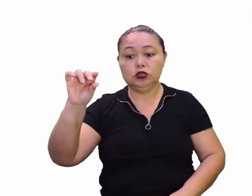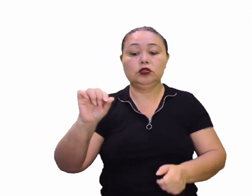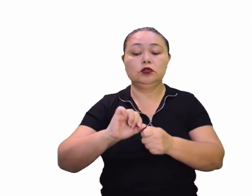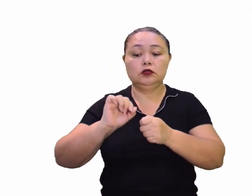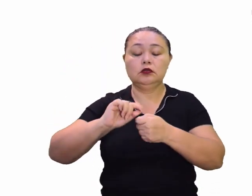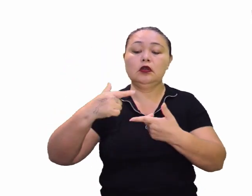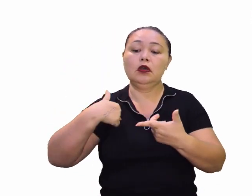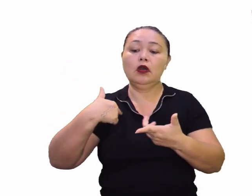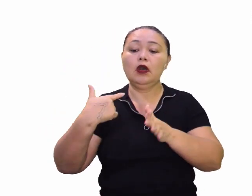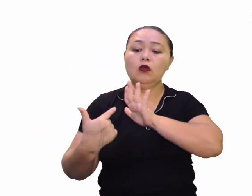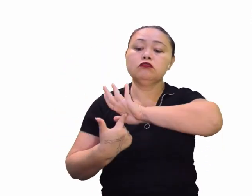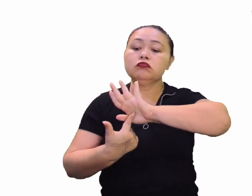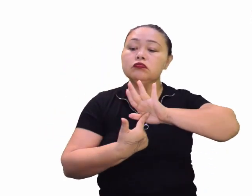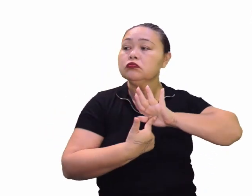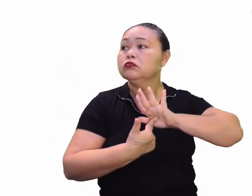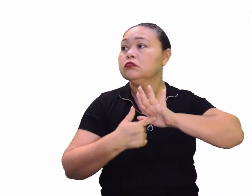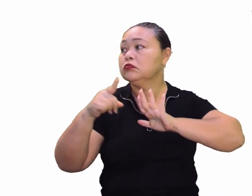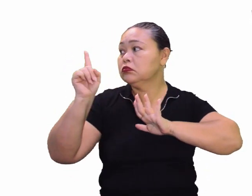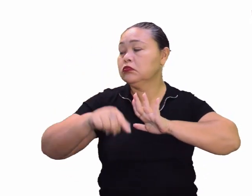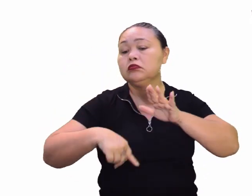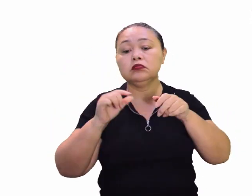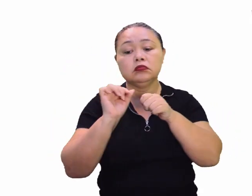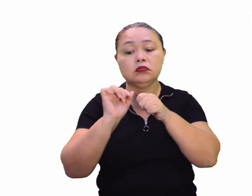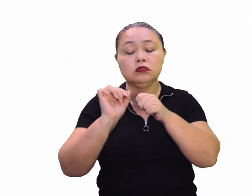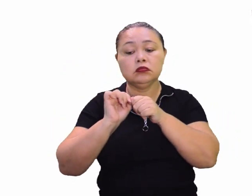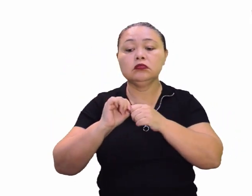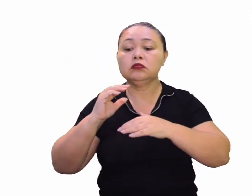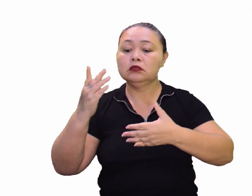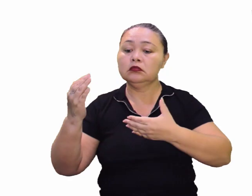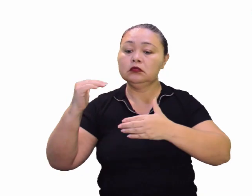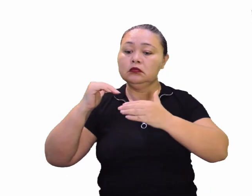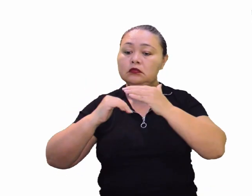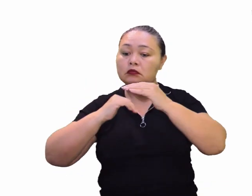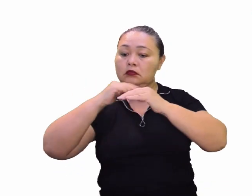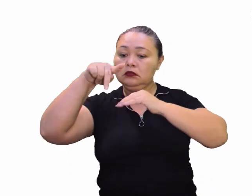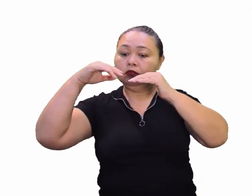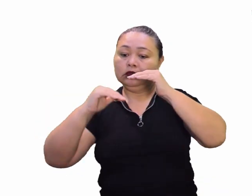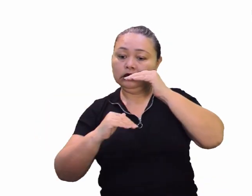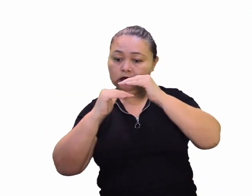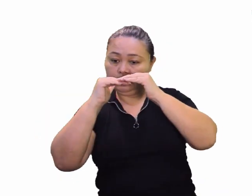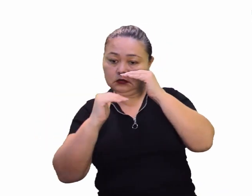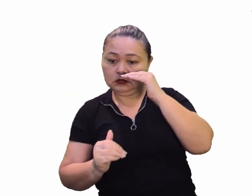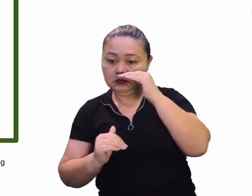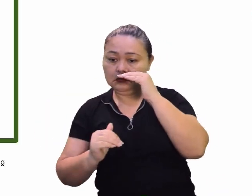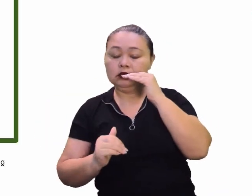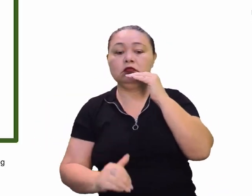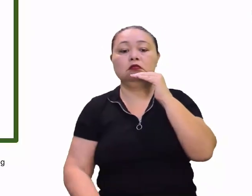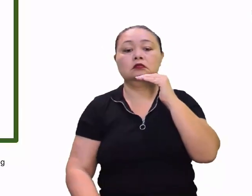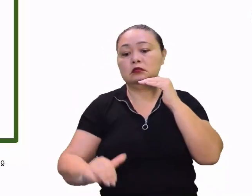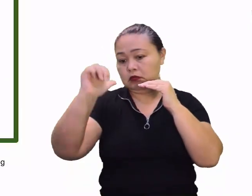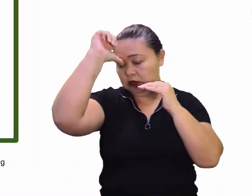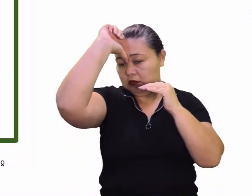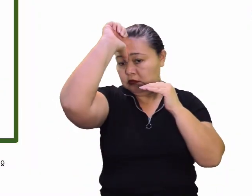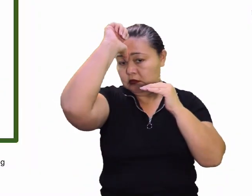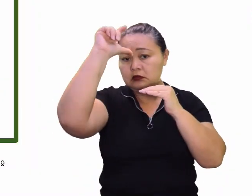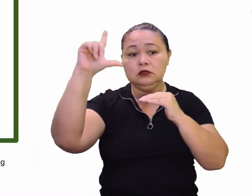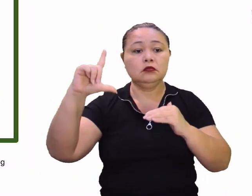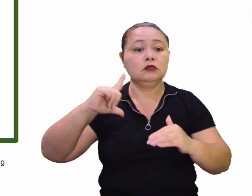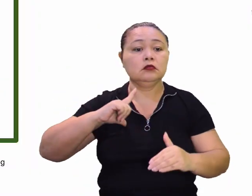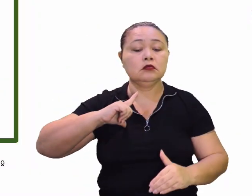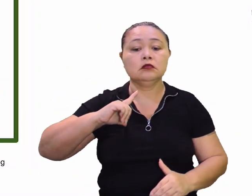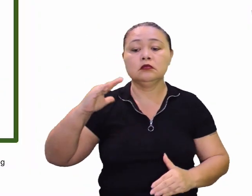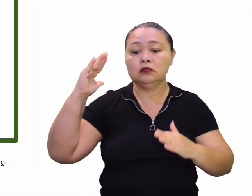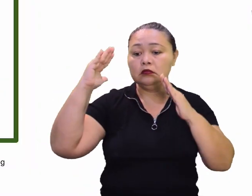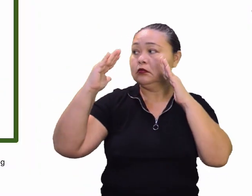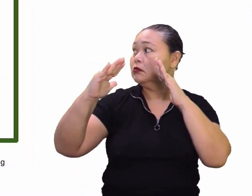situação que retrata bem essa questão do subdesenvolvimento indiano, né, professor Jorge? Então, ó, nós temos aí